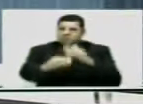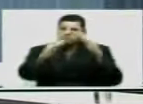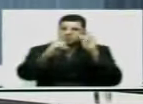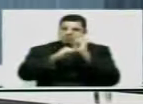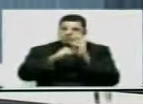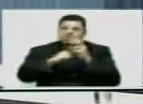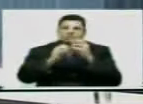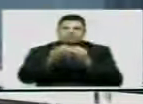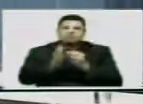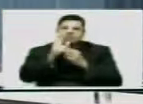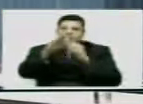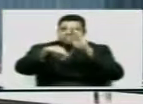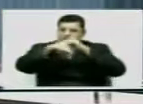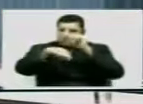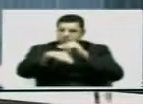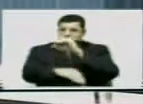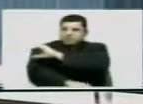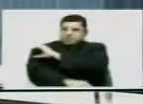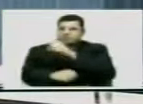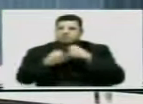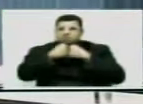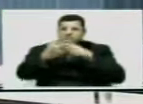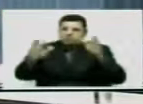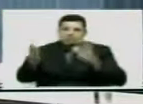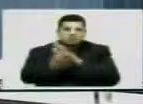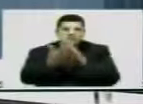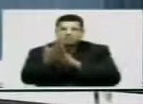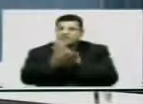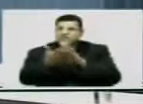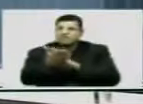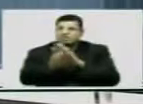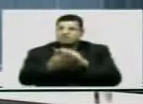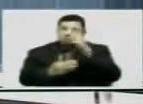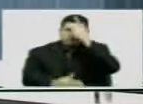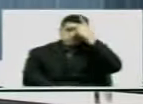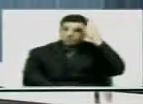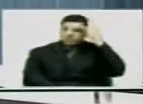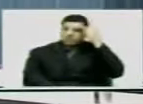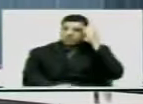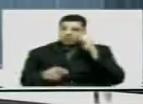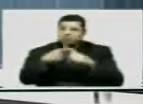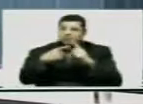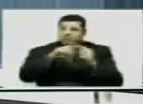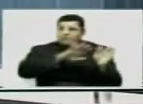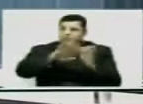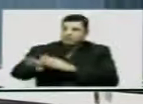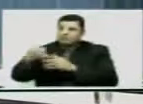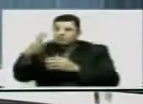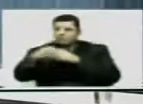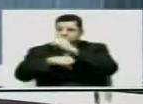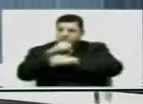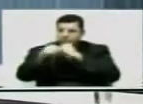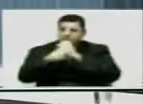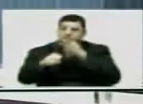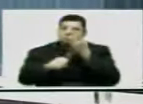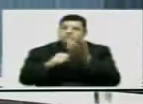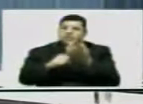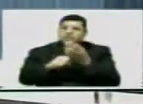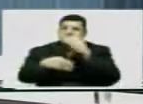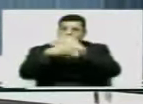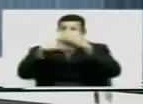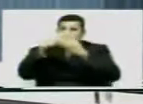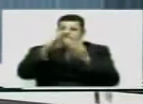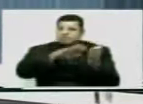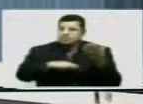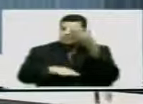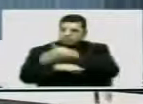casa, não atende os chamados da Comissão de Transporte, mente para a população, porque passou 3 anos dizendo que as